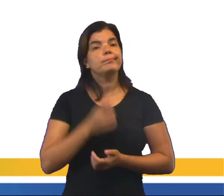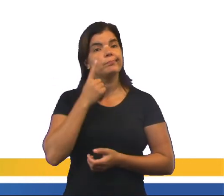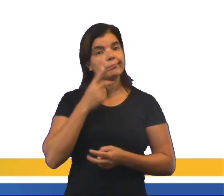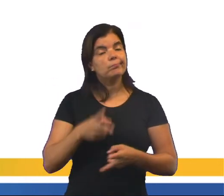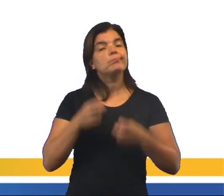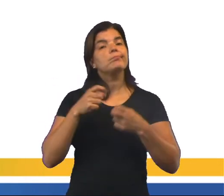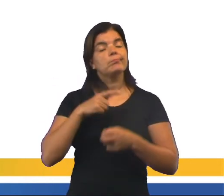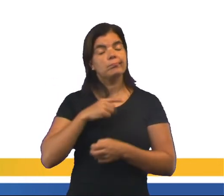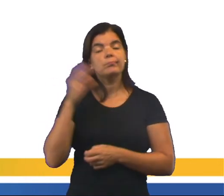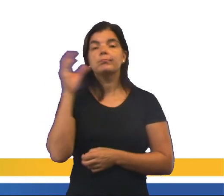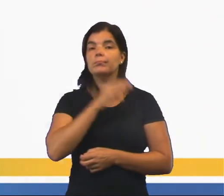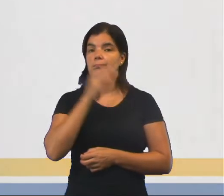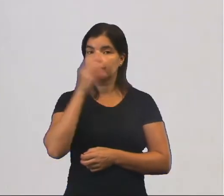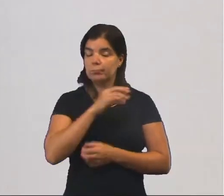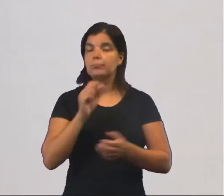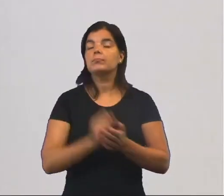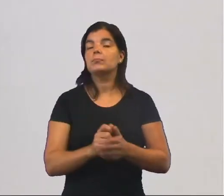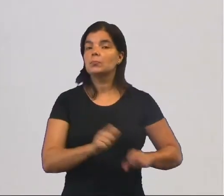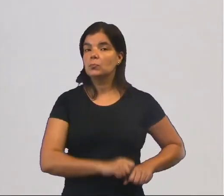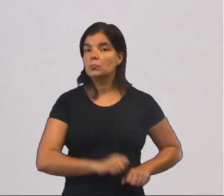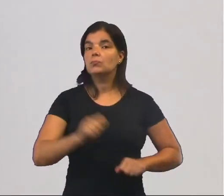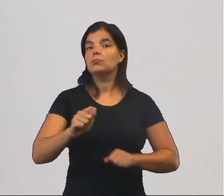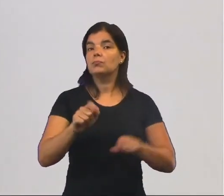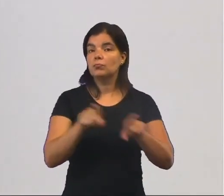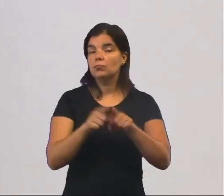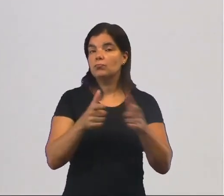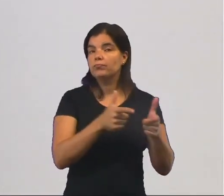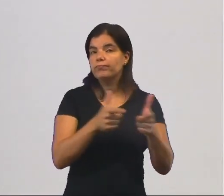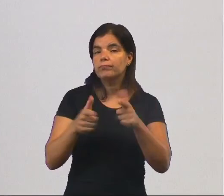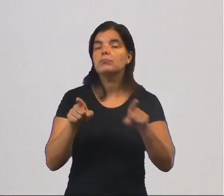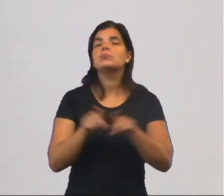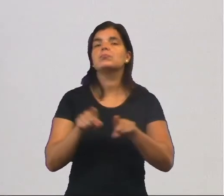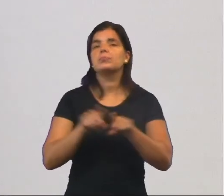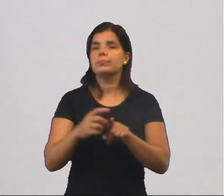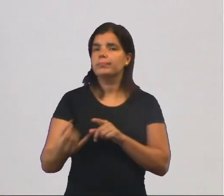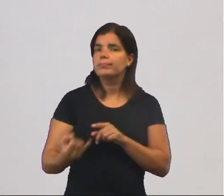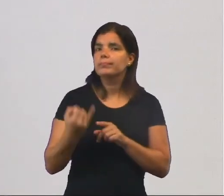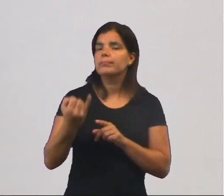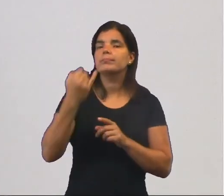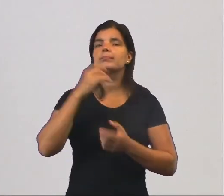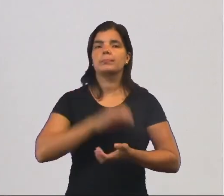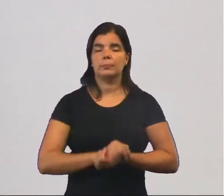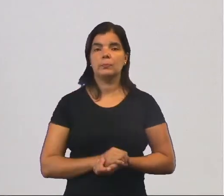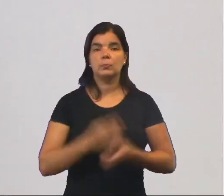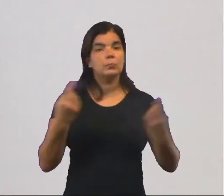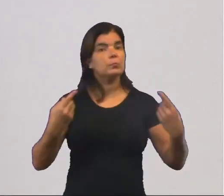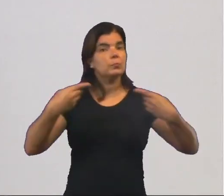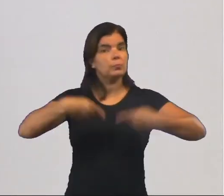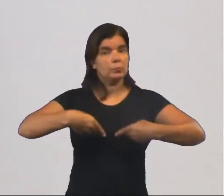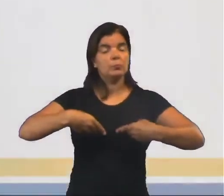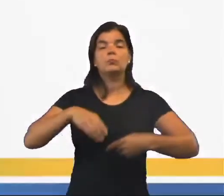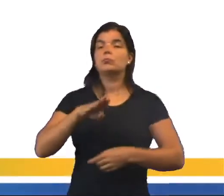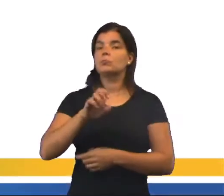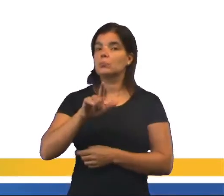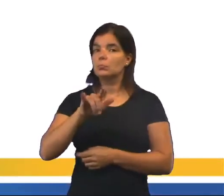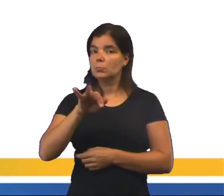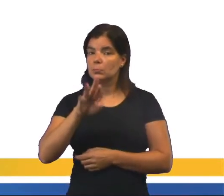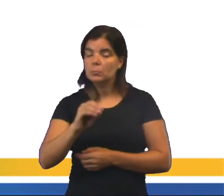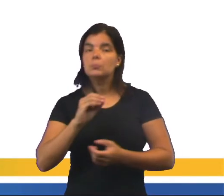gente viu que teve a corrida armamentista. Essa corrida ficou marcada pelas disputas no campo